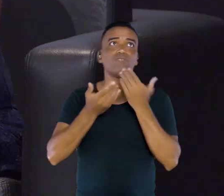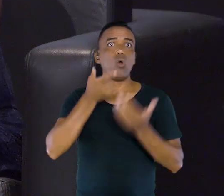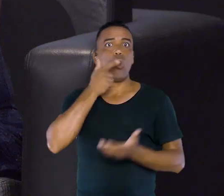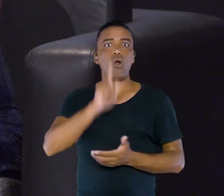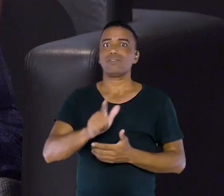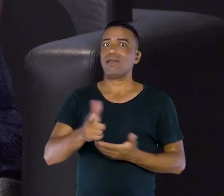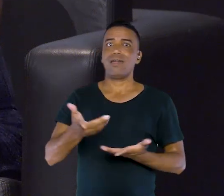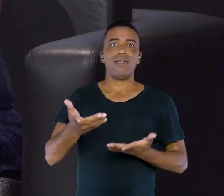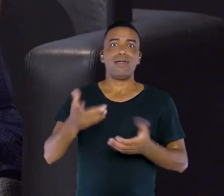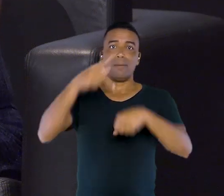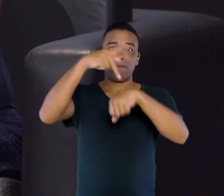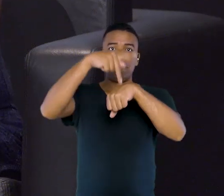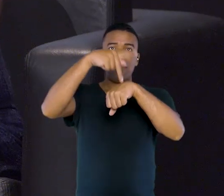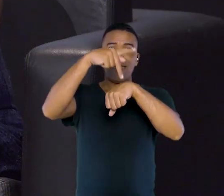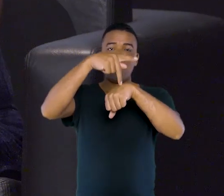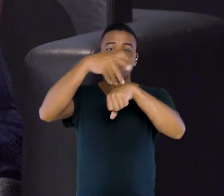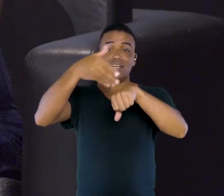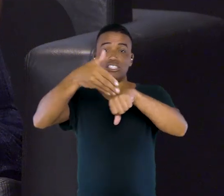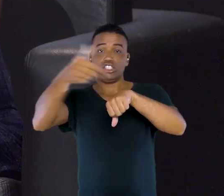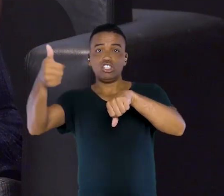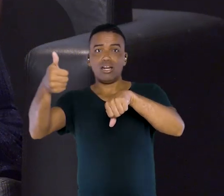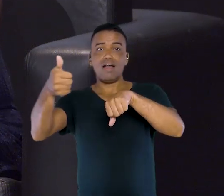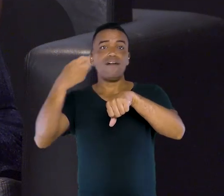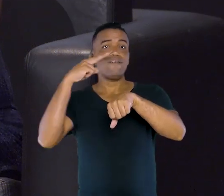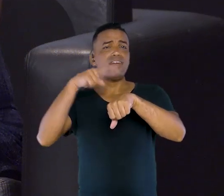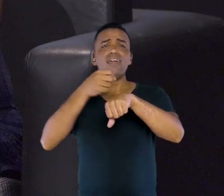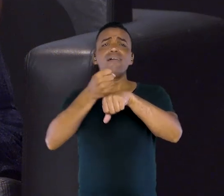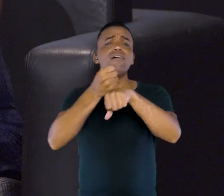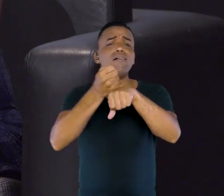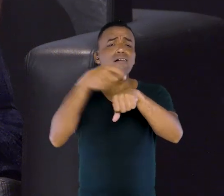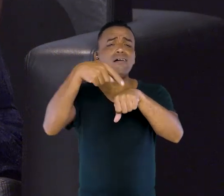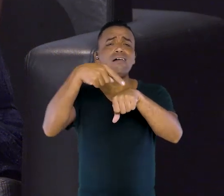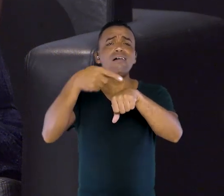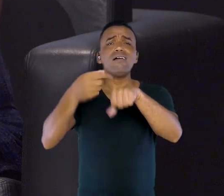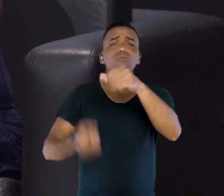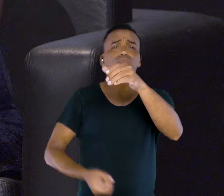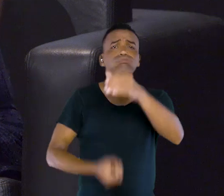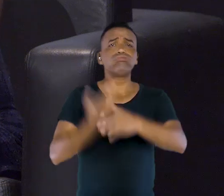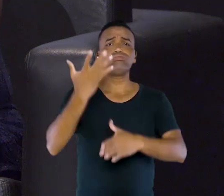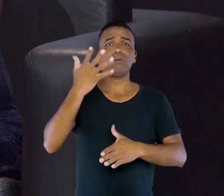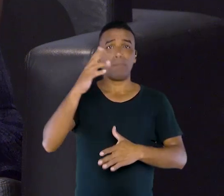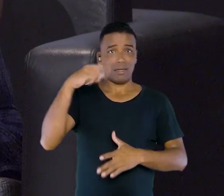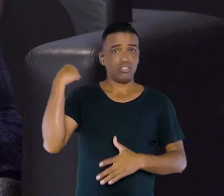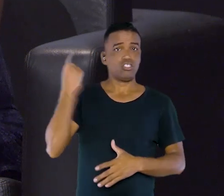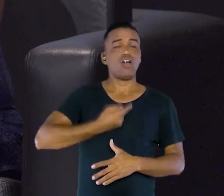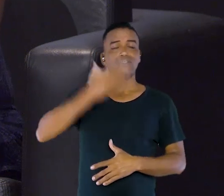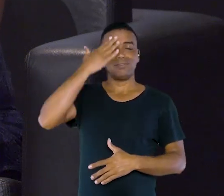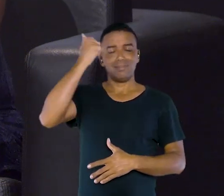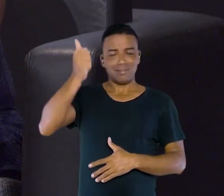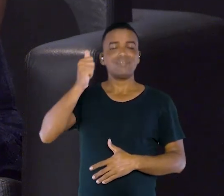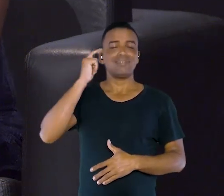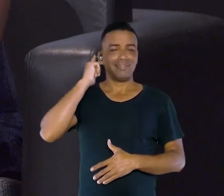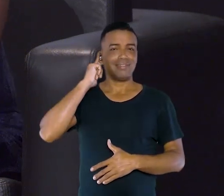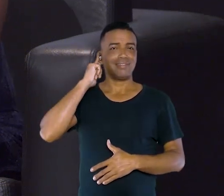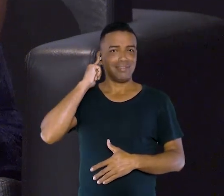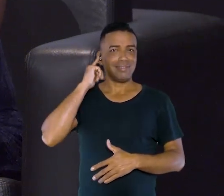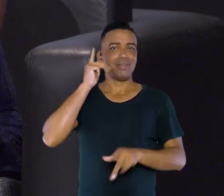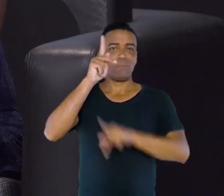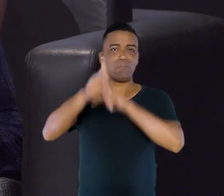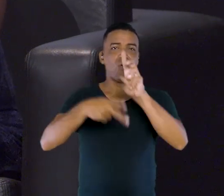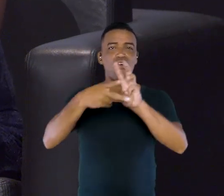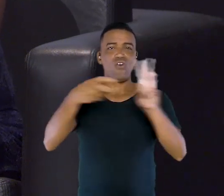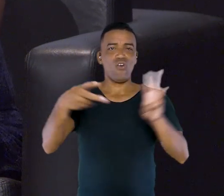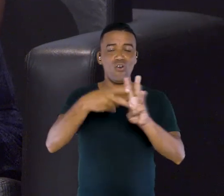pode tirar a pedrinha e ver qual é o ano que ela está presente, mas a gente sabe. Então,